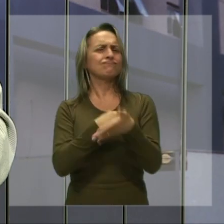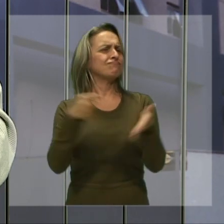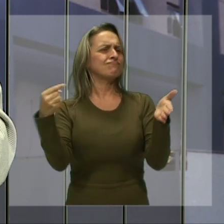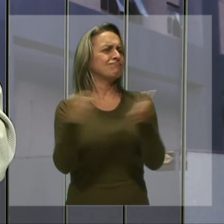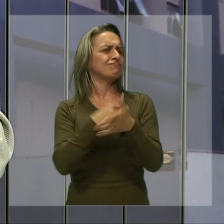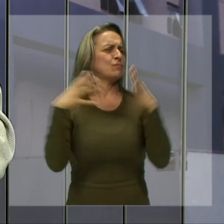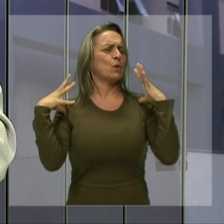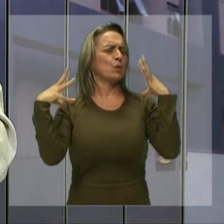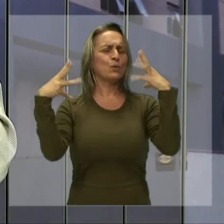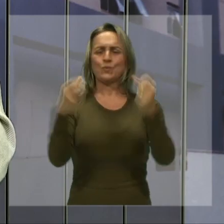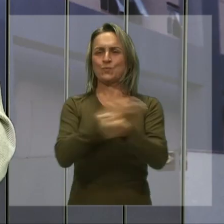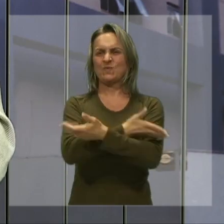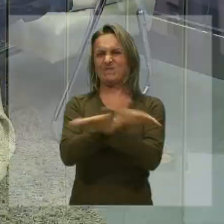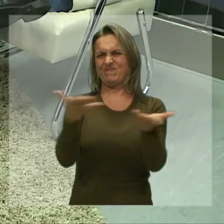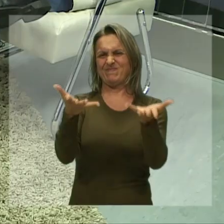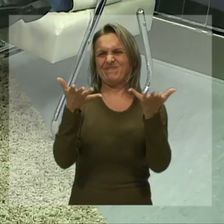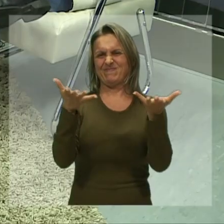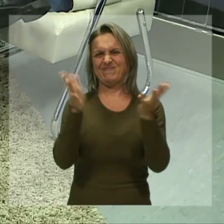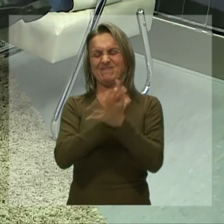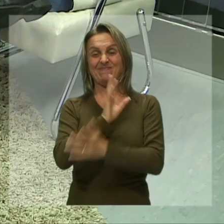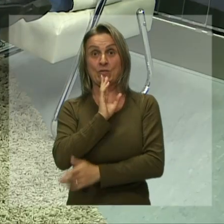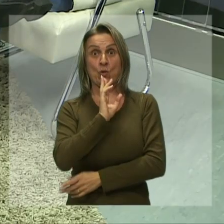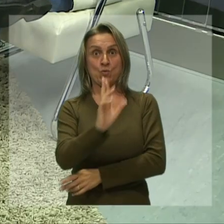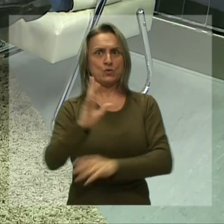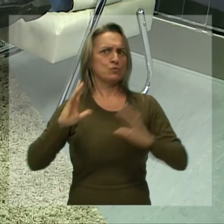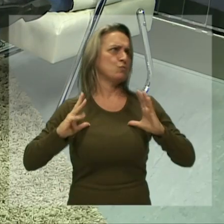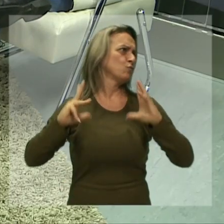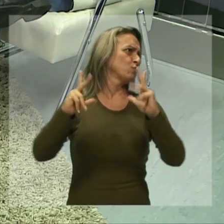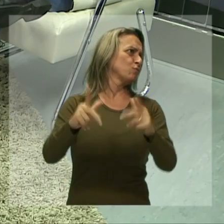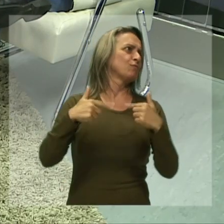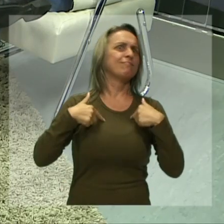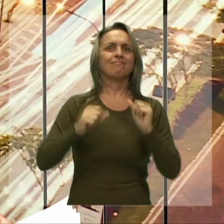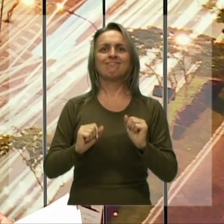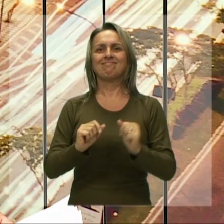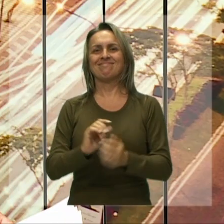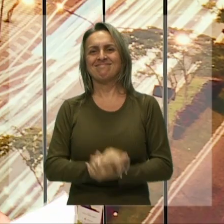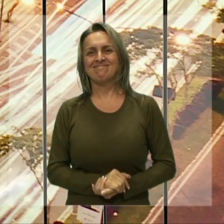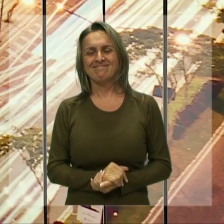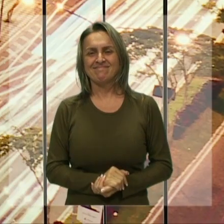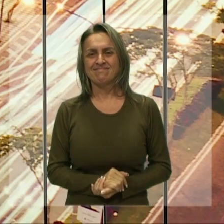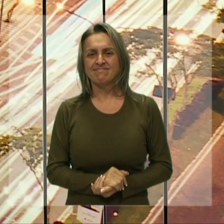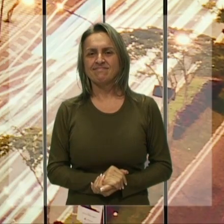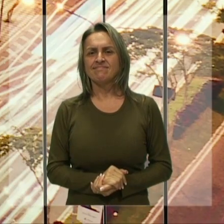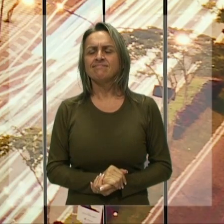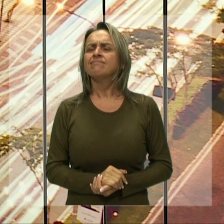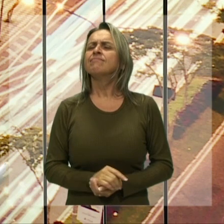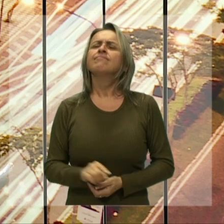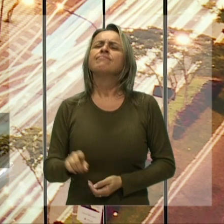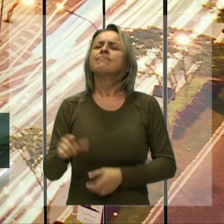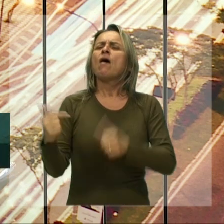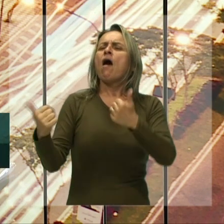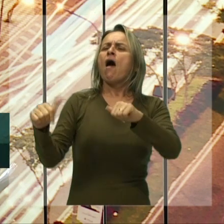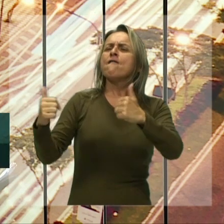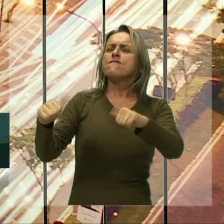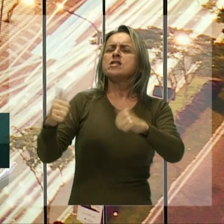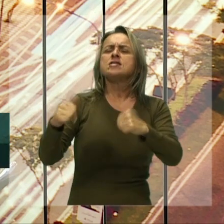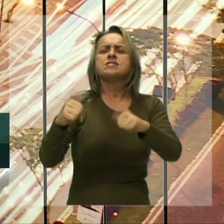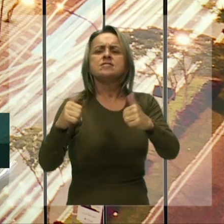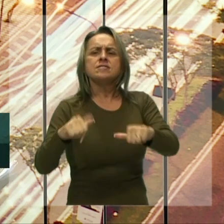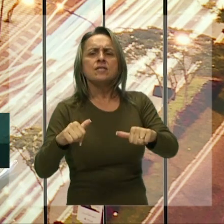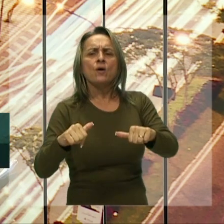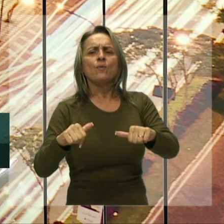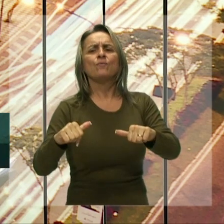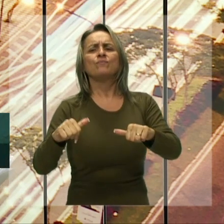você quiser e eu respondo tudo que eu puder ou que eu souber, né? Vereador, como é que o senhor avalia o ano de 2021 na